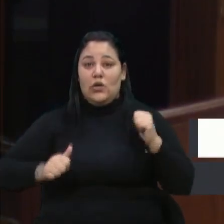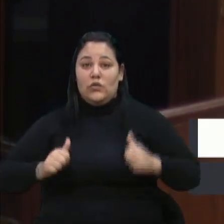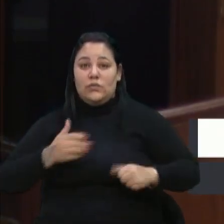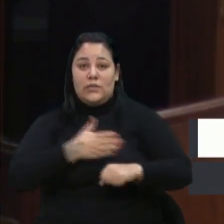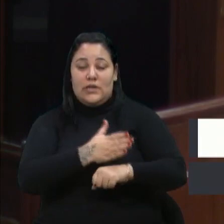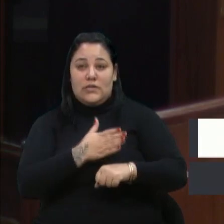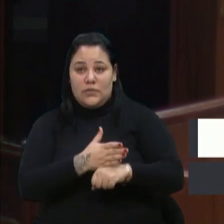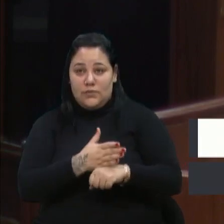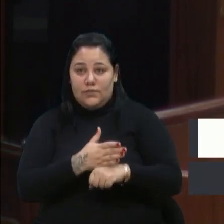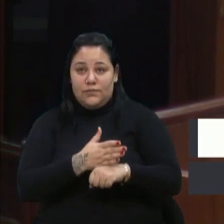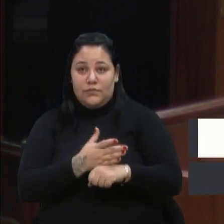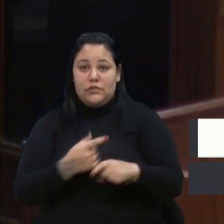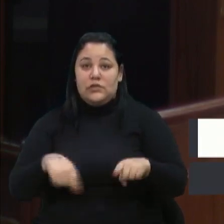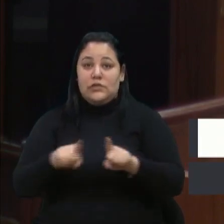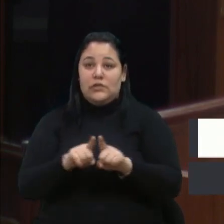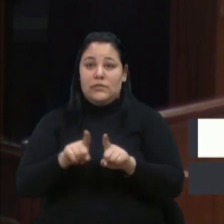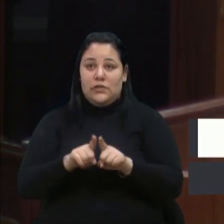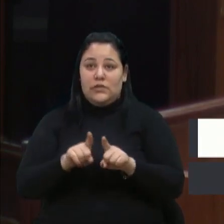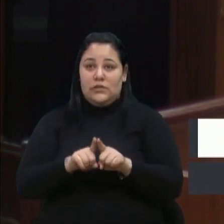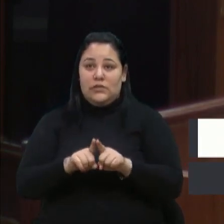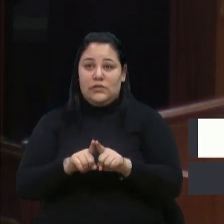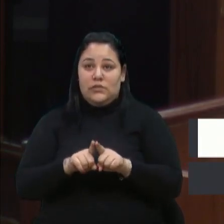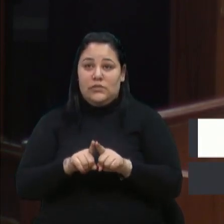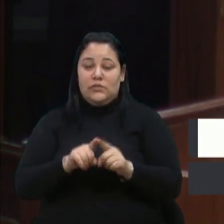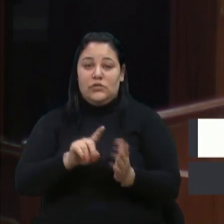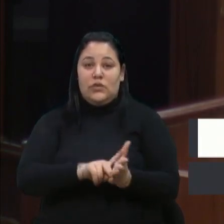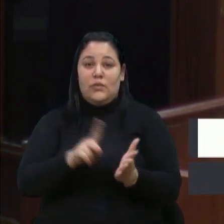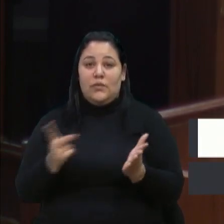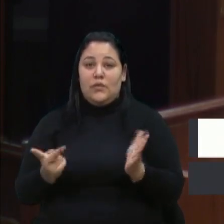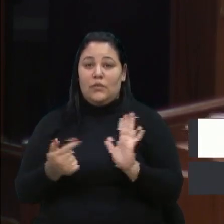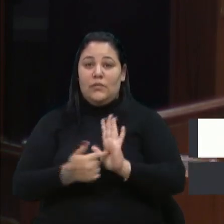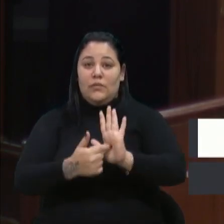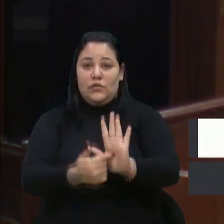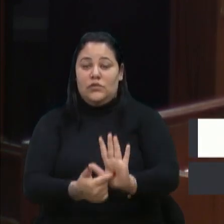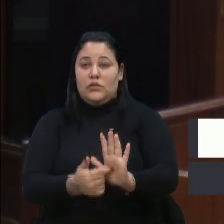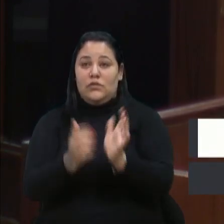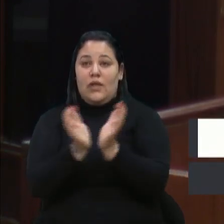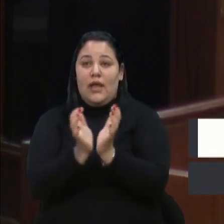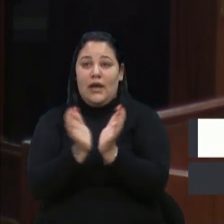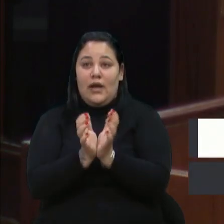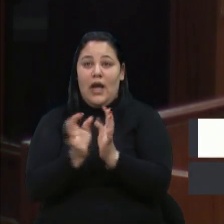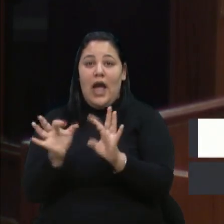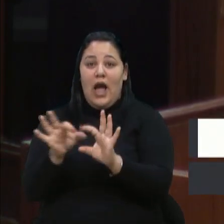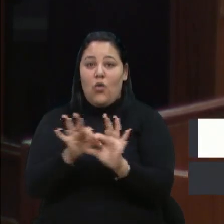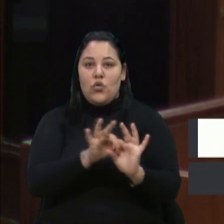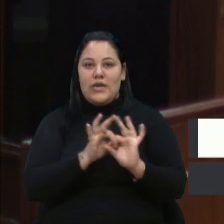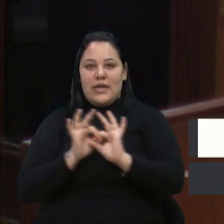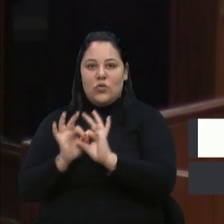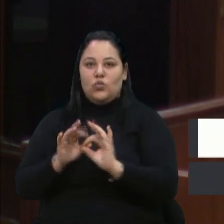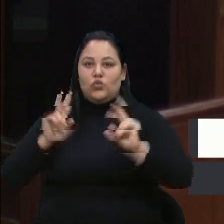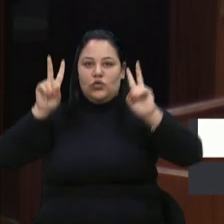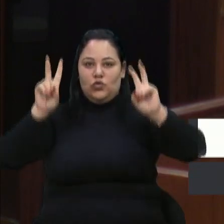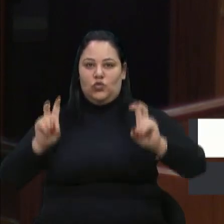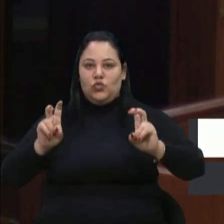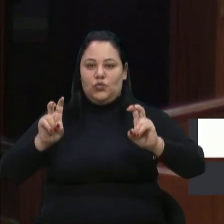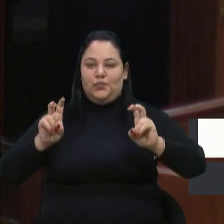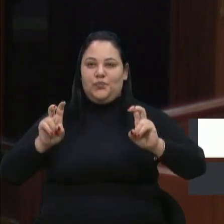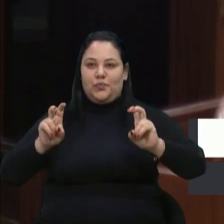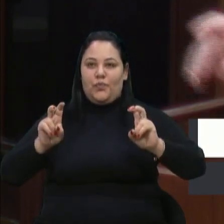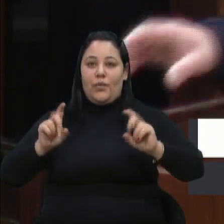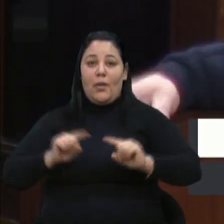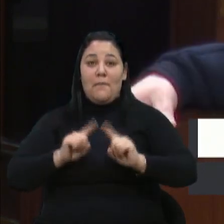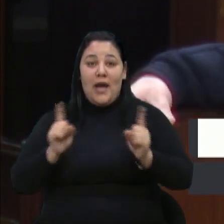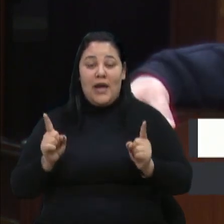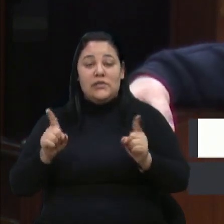envolvidos e que nessa matéria do Jornal Pioneiro mostraram, colegas vereadores, a união do tema, em cima do tema. Mas, ao mesmo